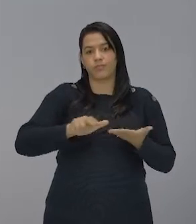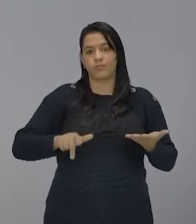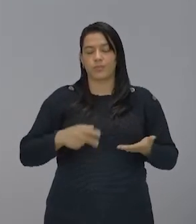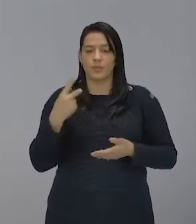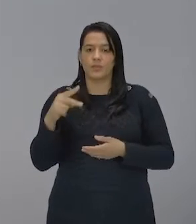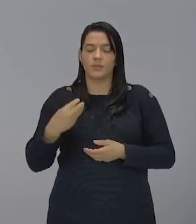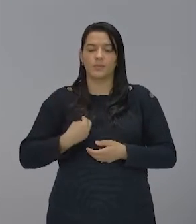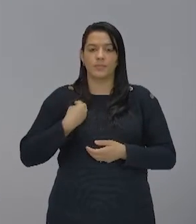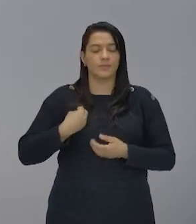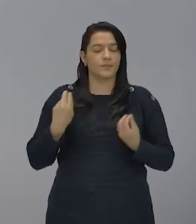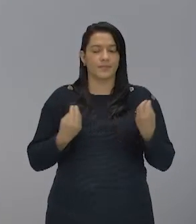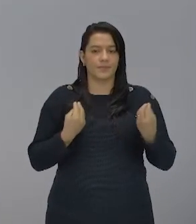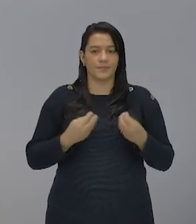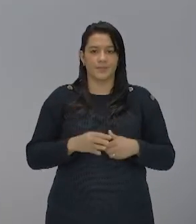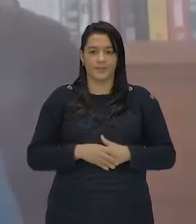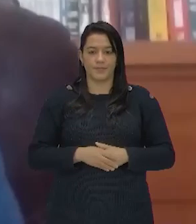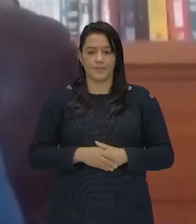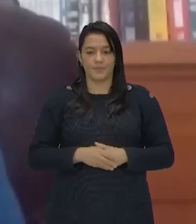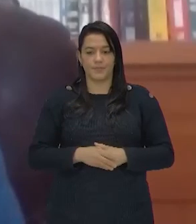sua vida?